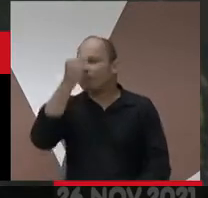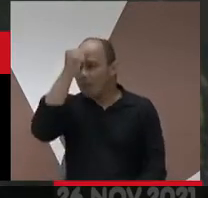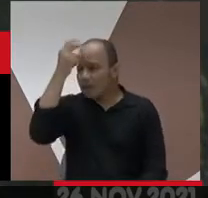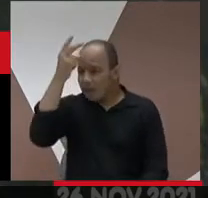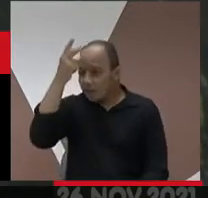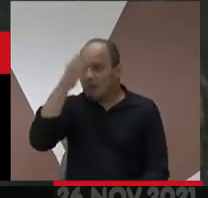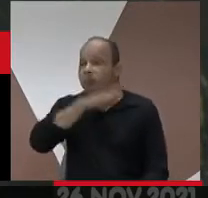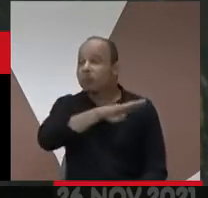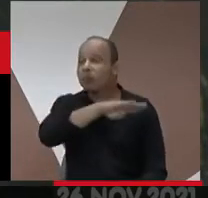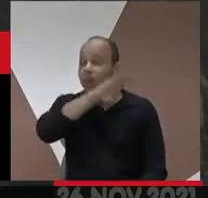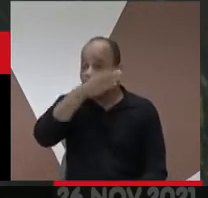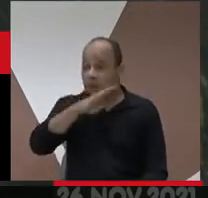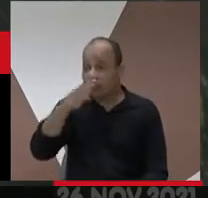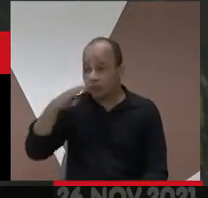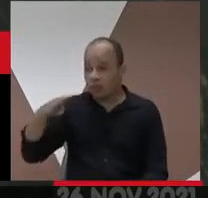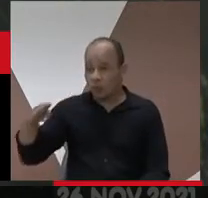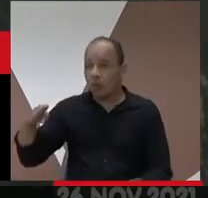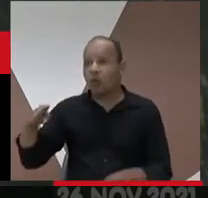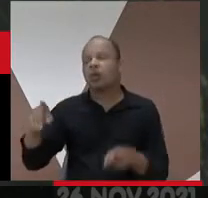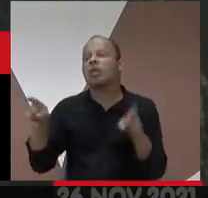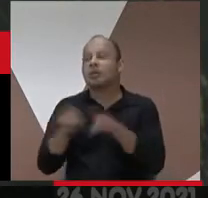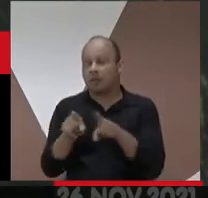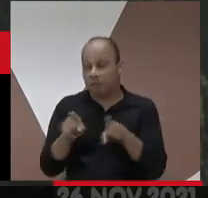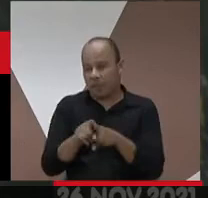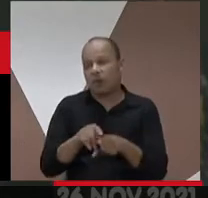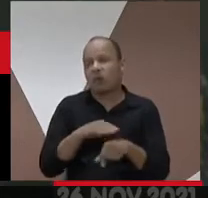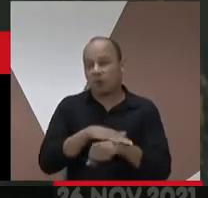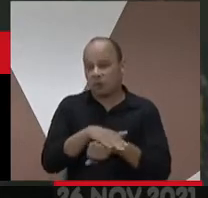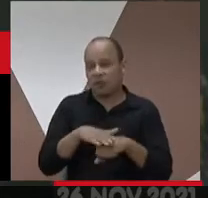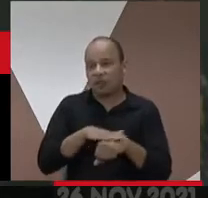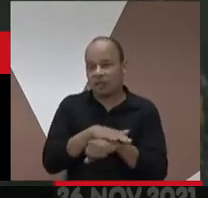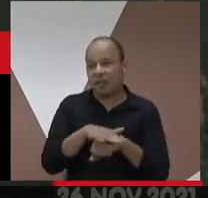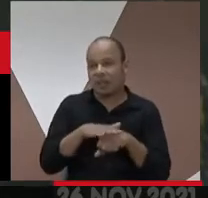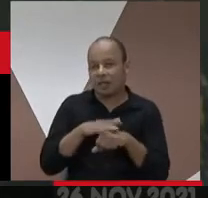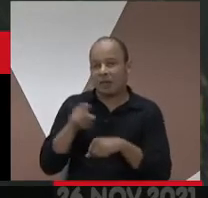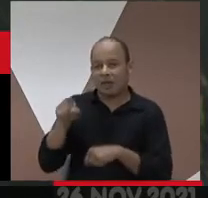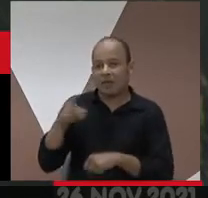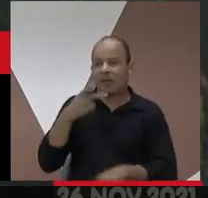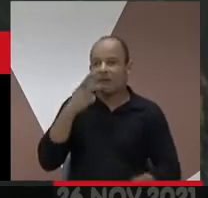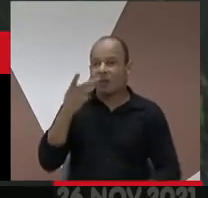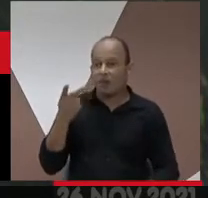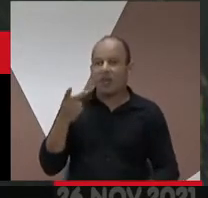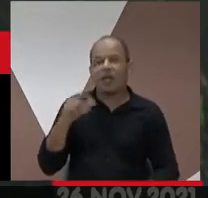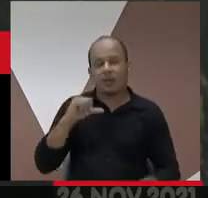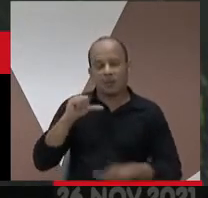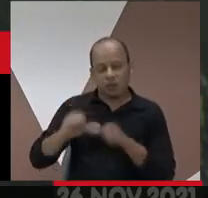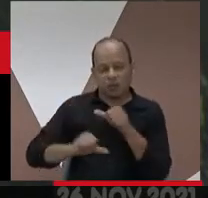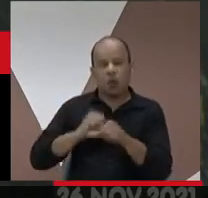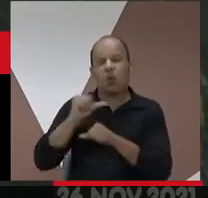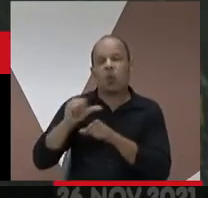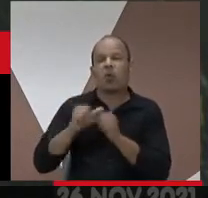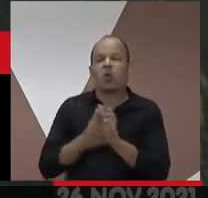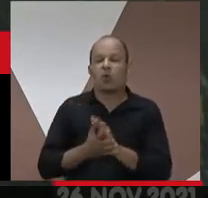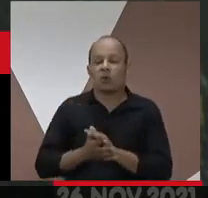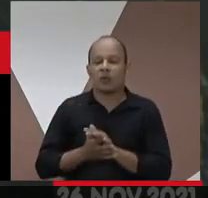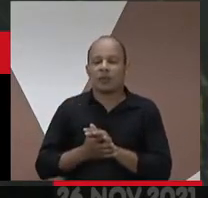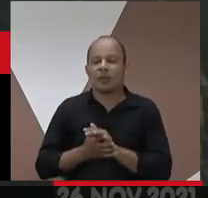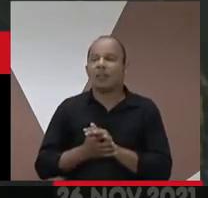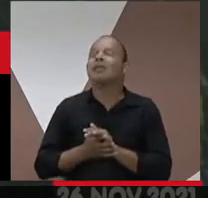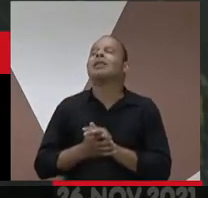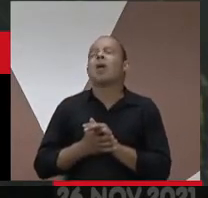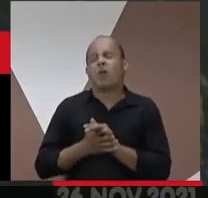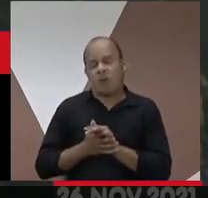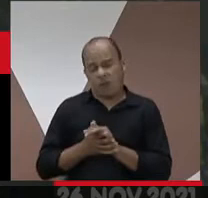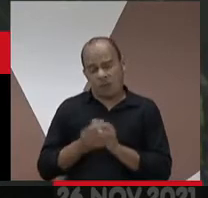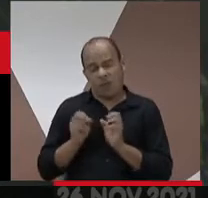com ele, ele a princípio queria um rodoanel passando no meio da cidade, ele mudou. Então, a mudança vai vir.